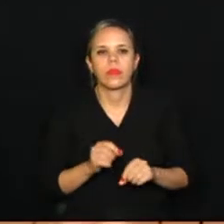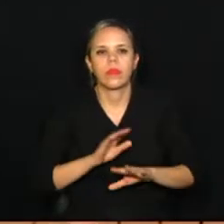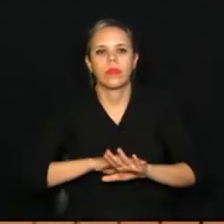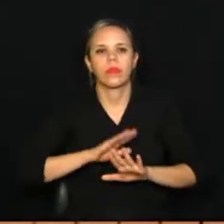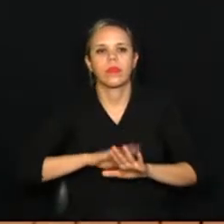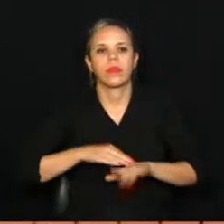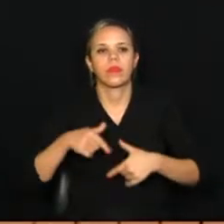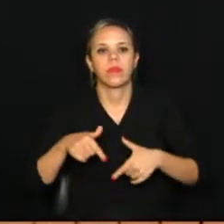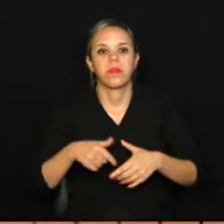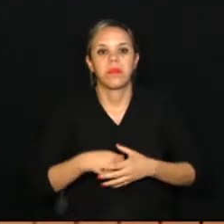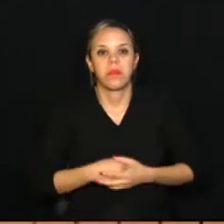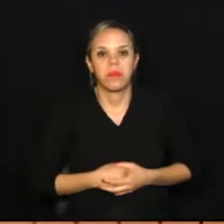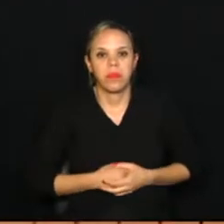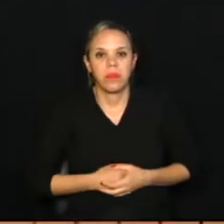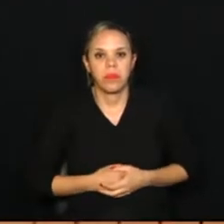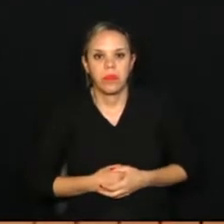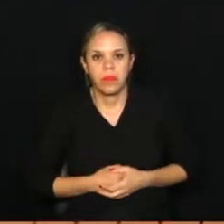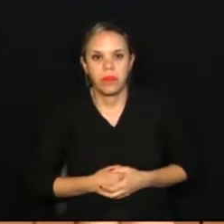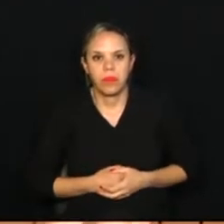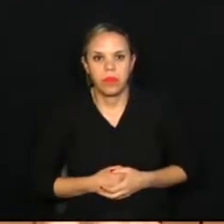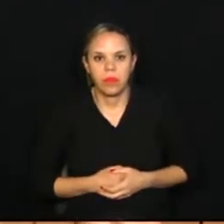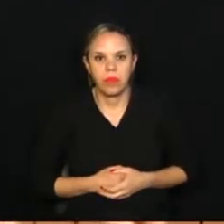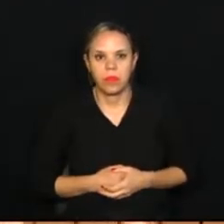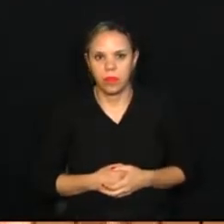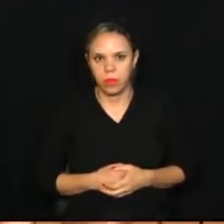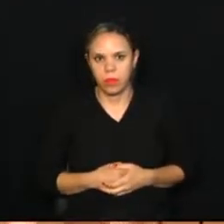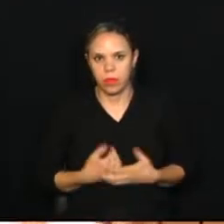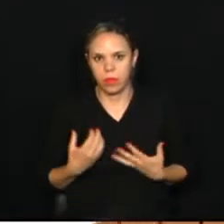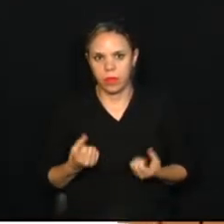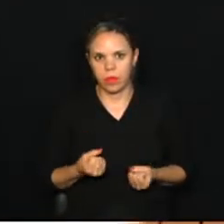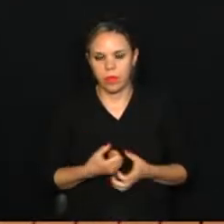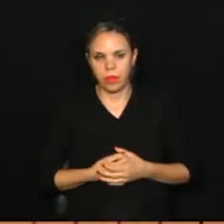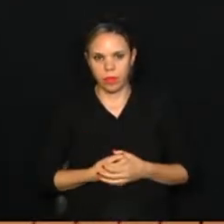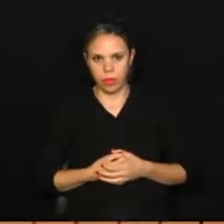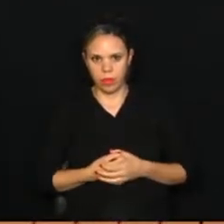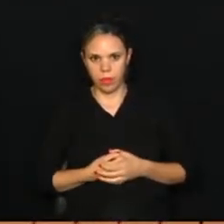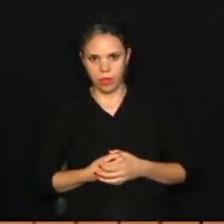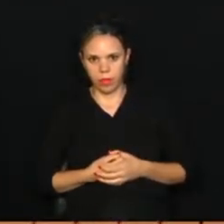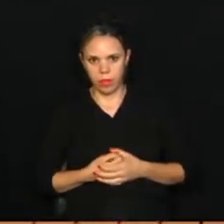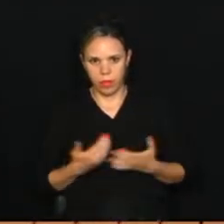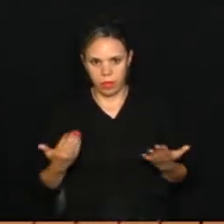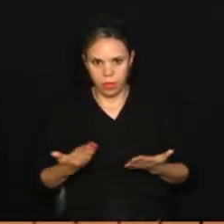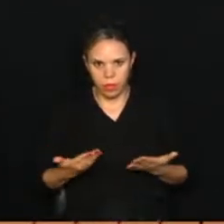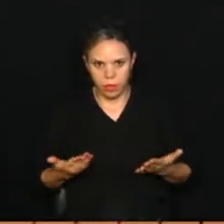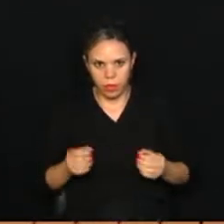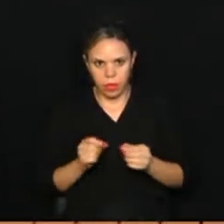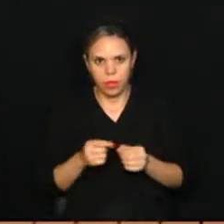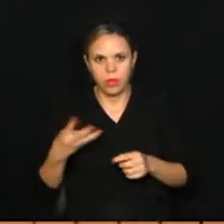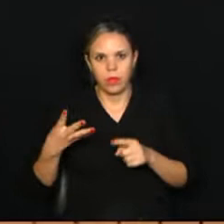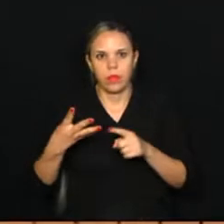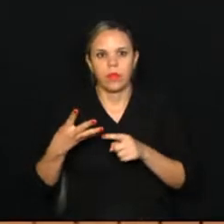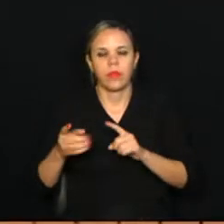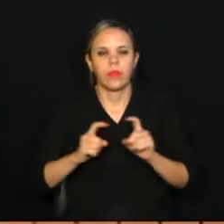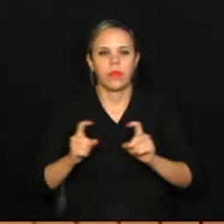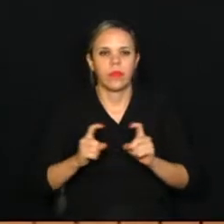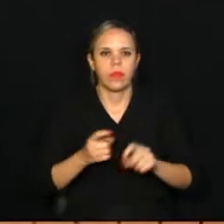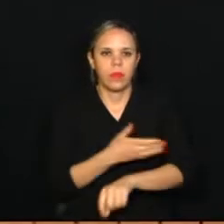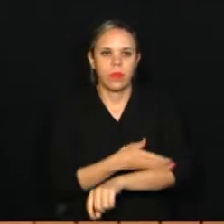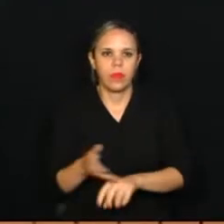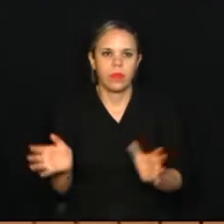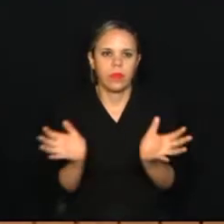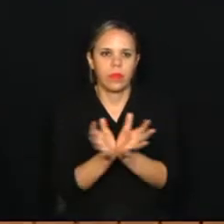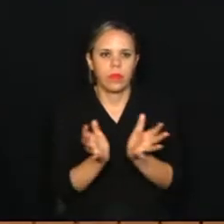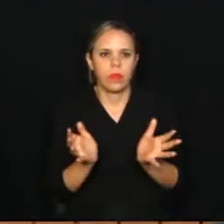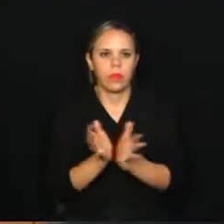aqui, mas vamos lá. Hoje estamos fazendo a 4ª reunião ordinária da Comissão